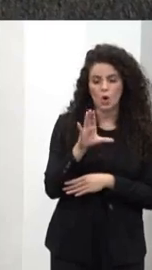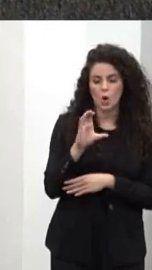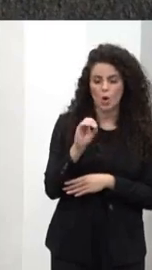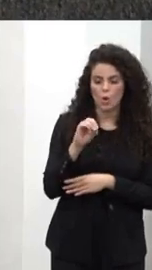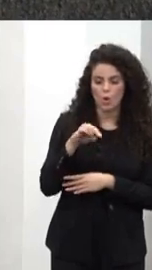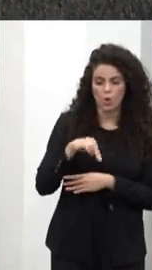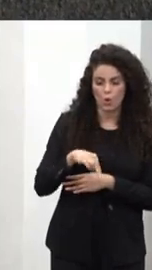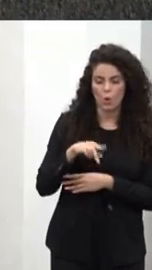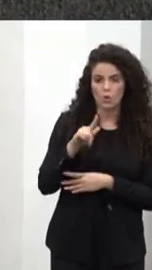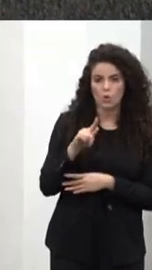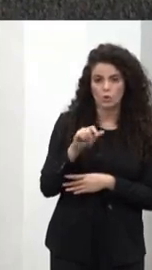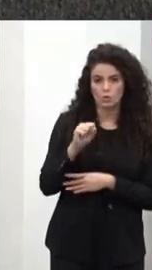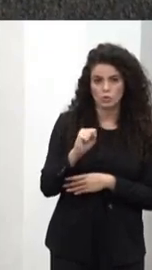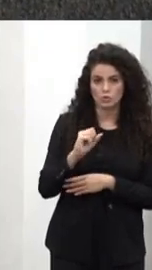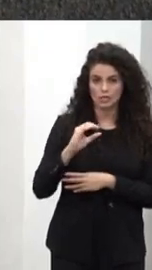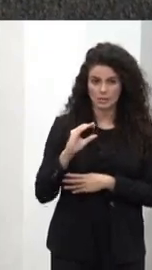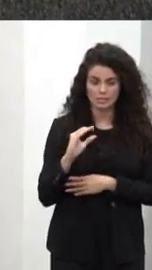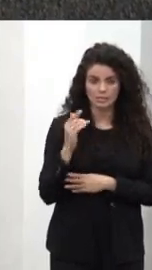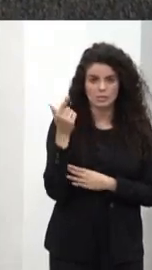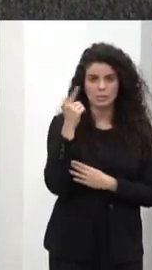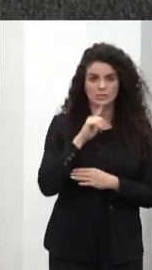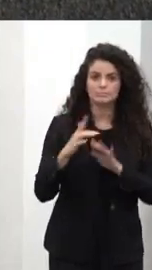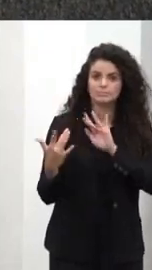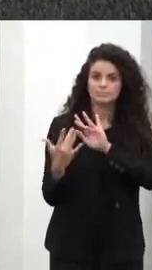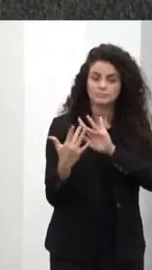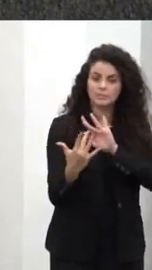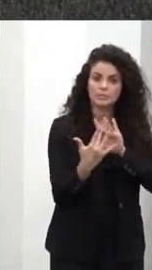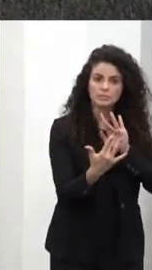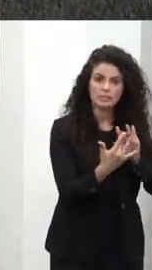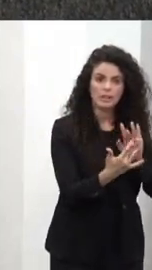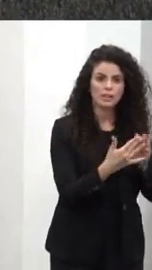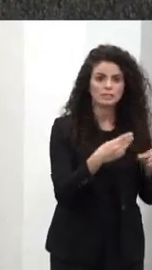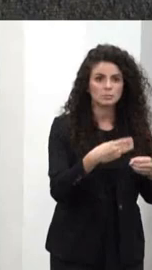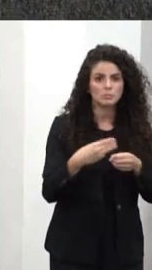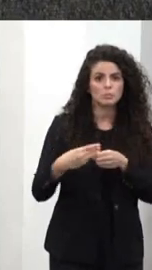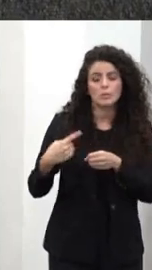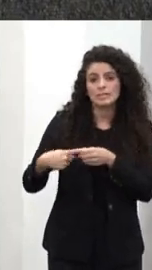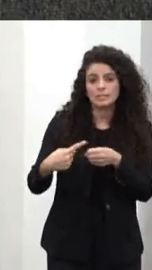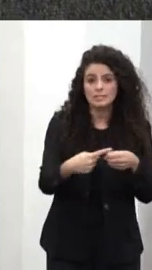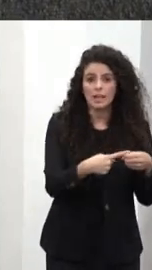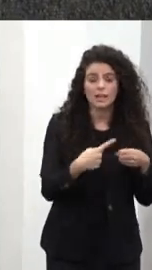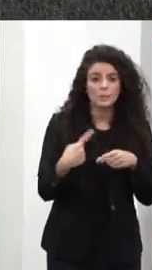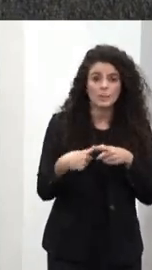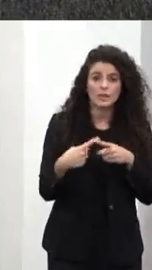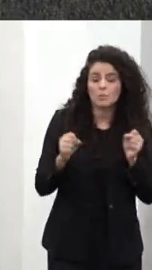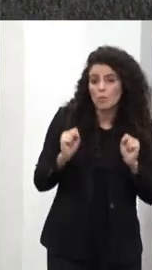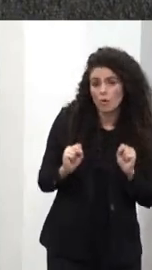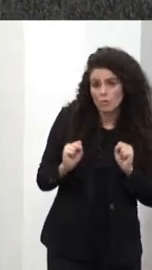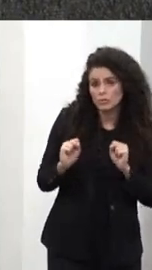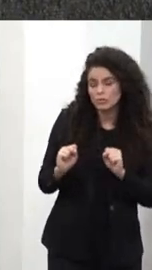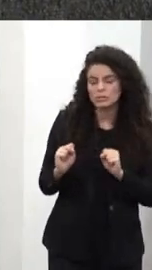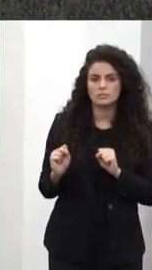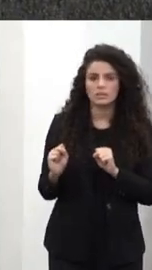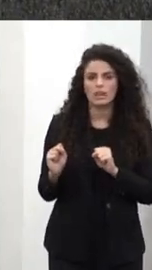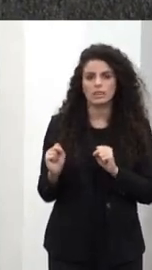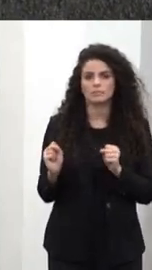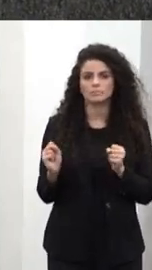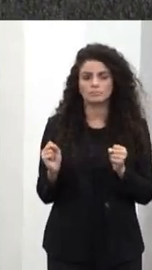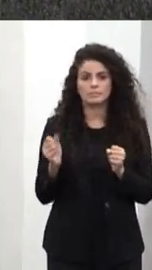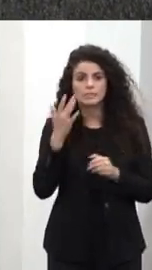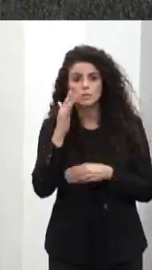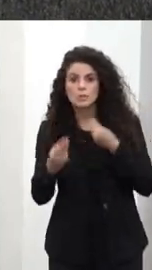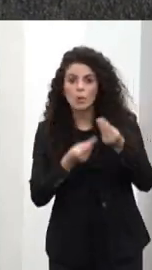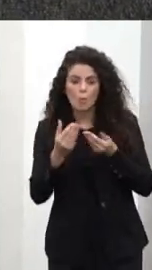para que a gente possa estar entrando em contato com esses municípios às vezes algum gestor novo às vezes não sabe por onde